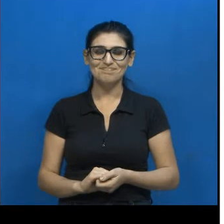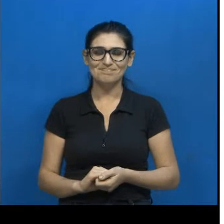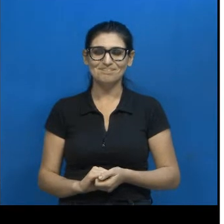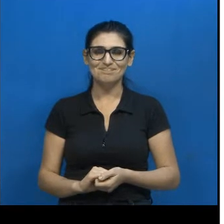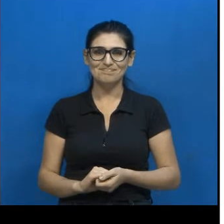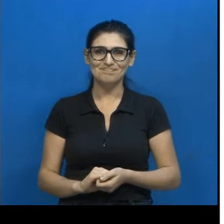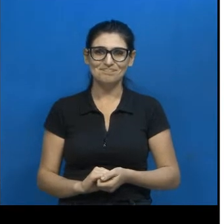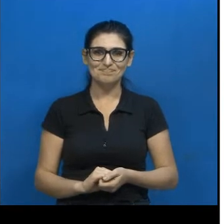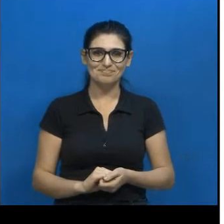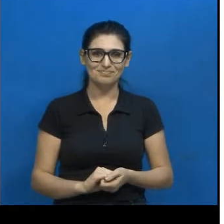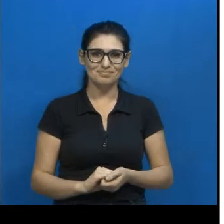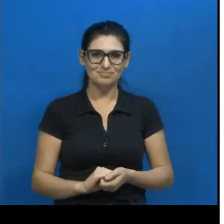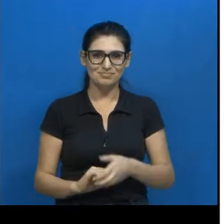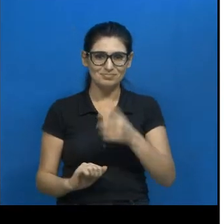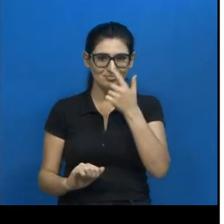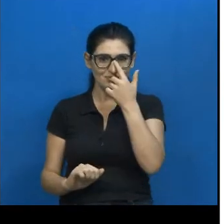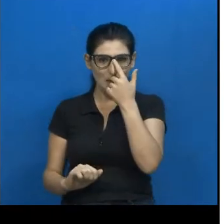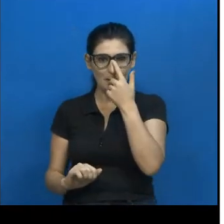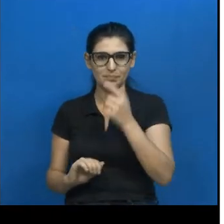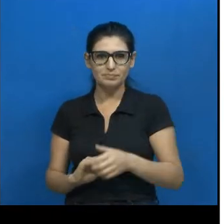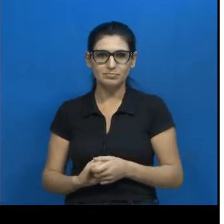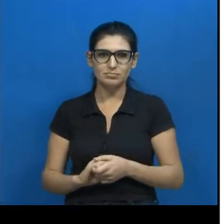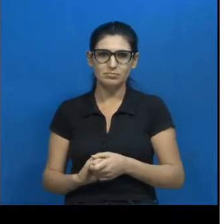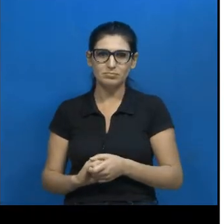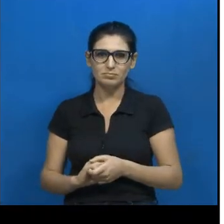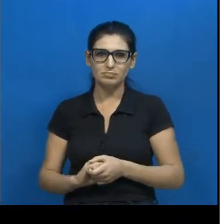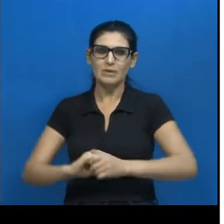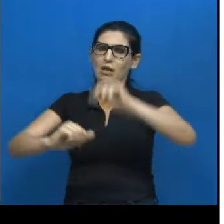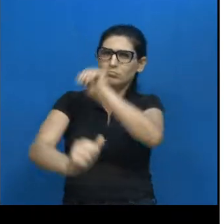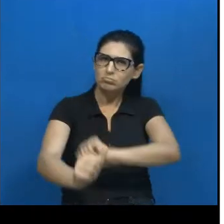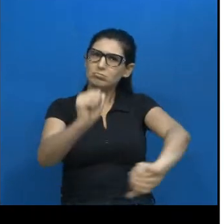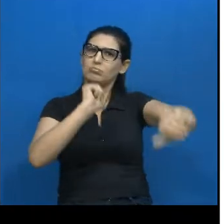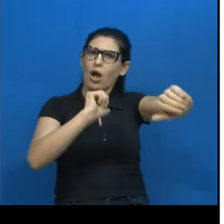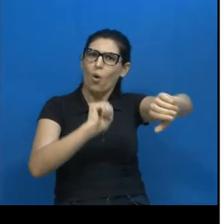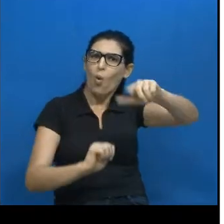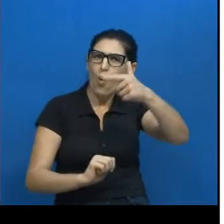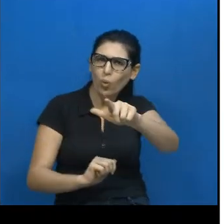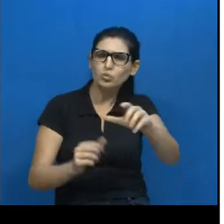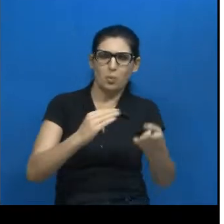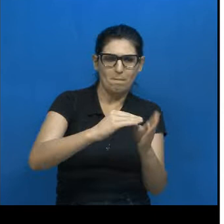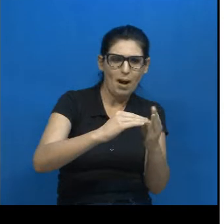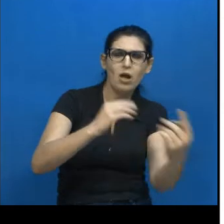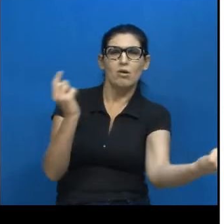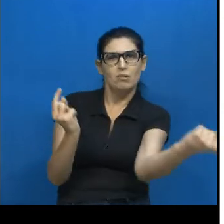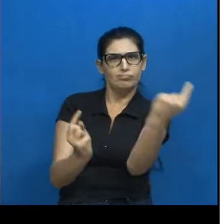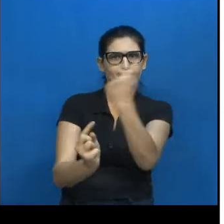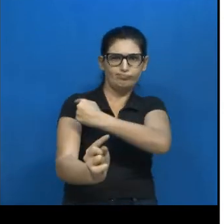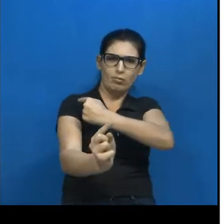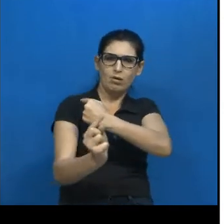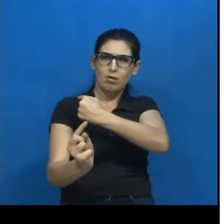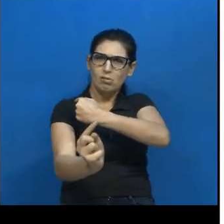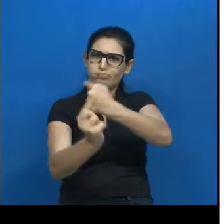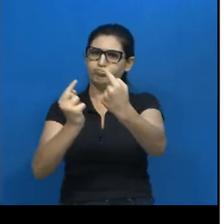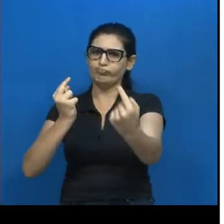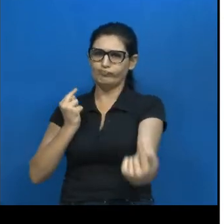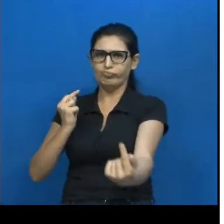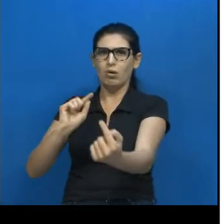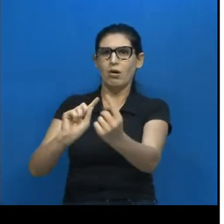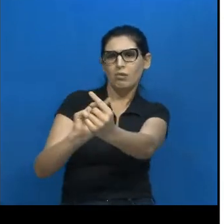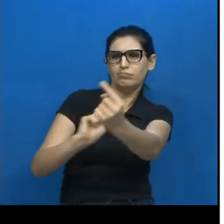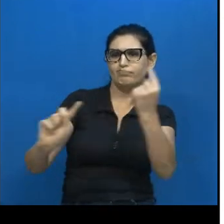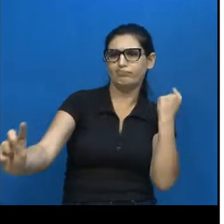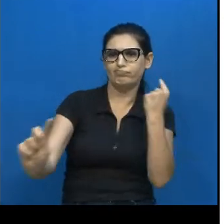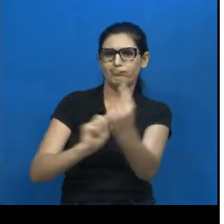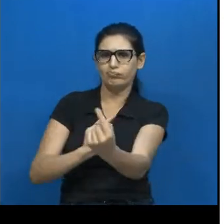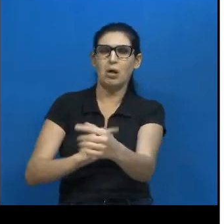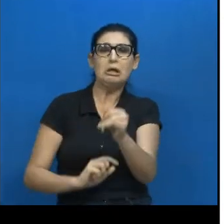Agora aqui e vice-versa, tá, gente? É vice-versa, tá? Aqui, com foco no conjunto São Benedito, que é o SECAP